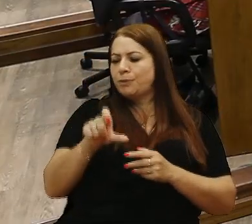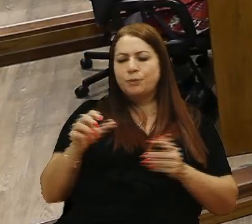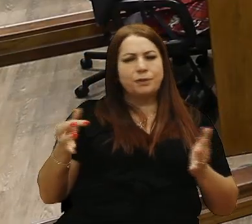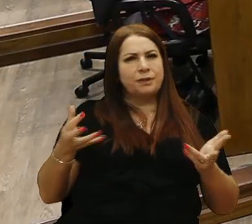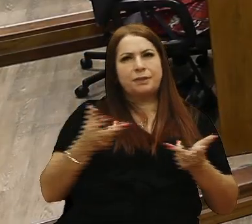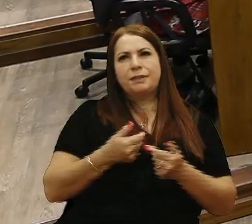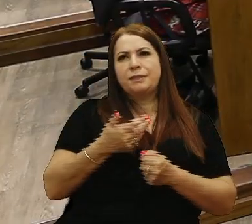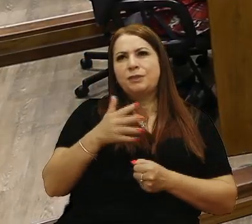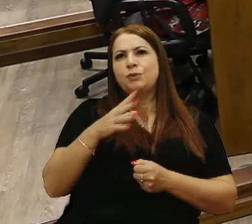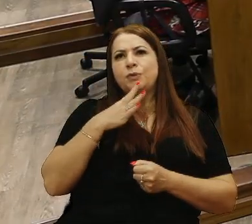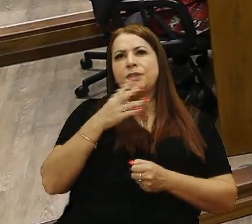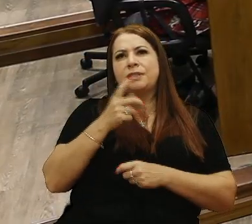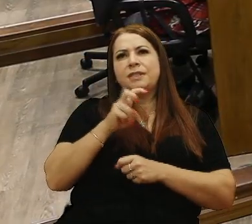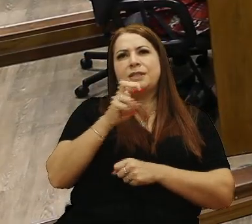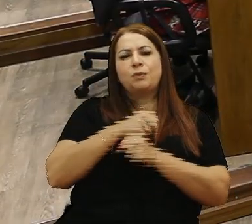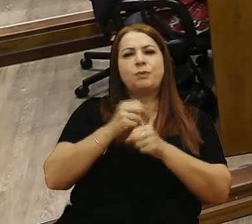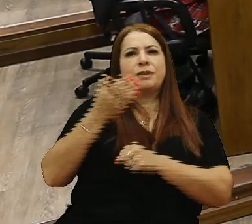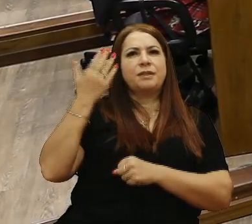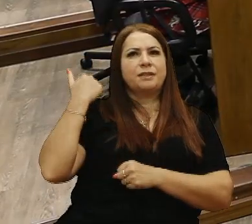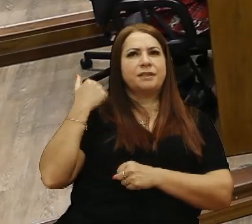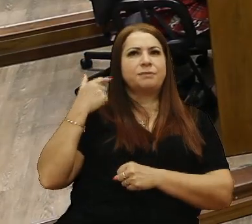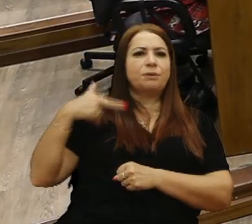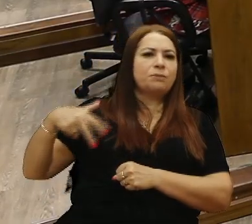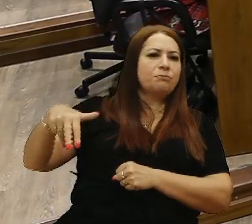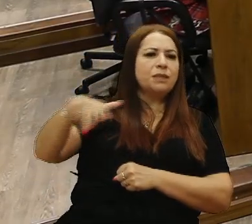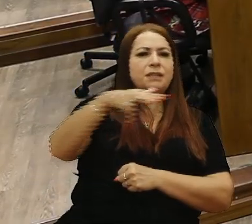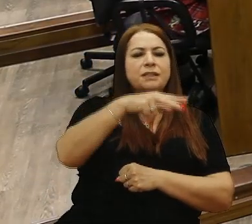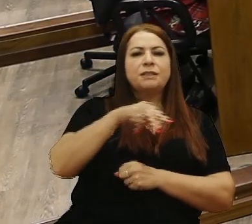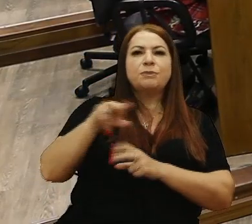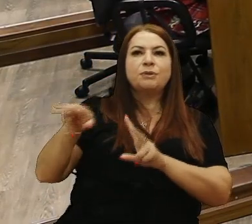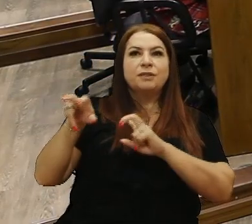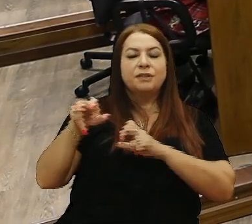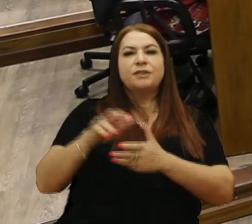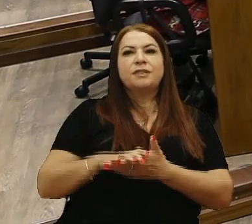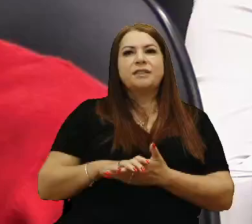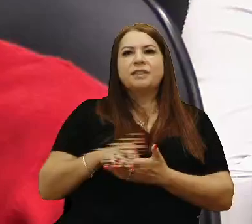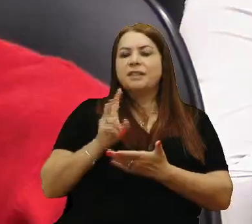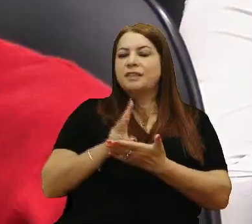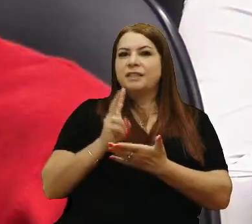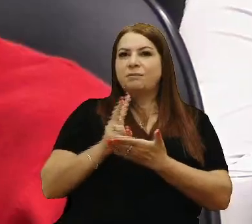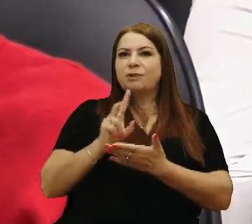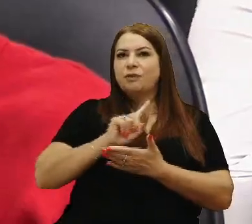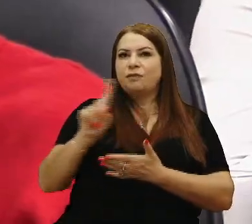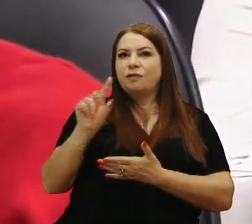ele há mais ou menos uns 5 anos atrás, nas minhas andanças pelo interior, e sempre